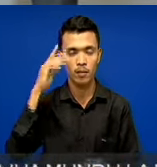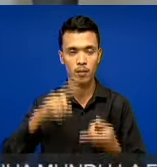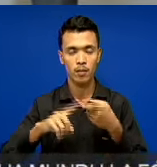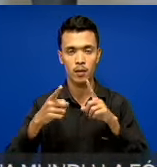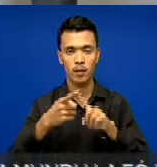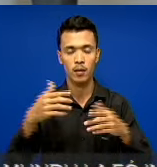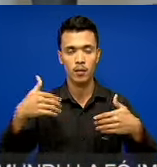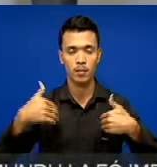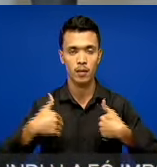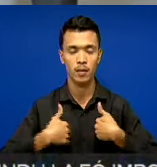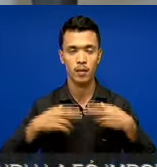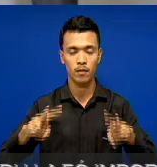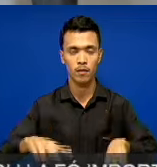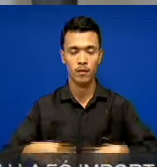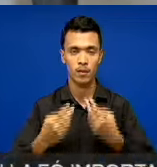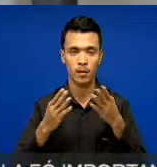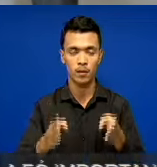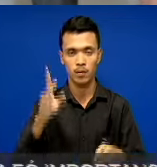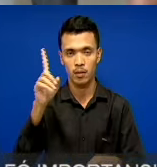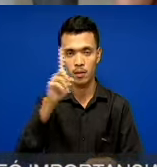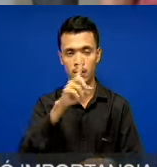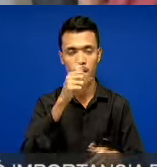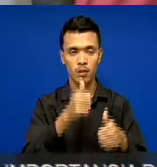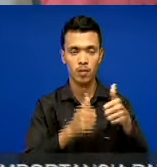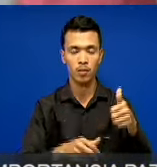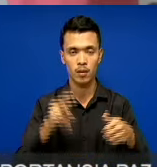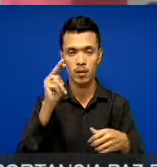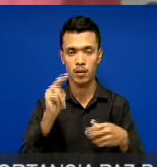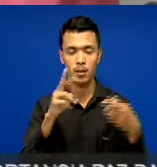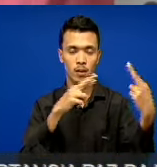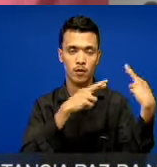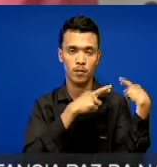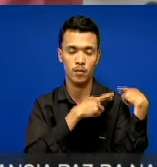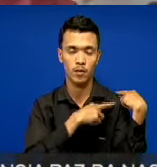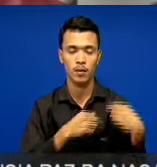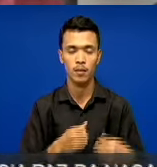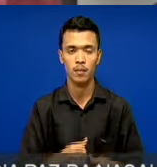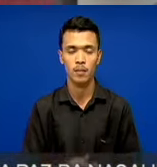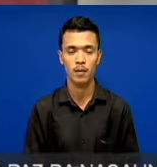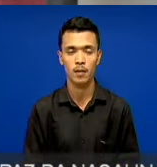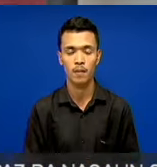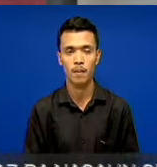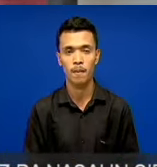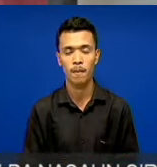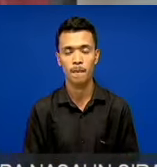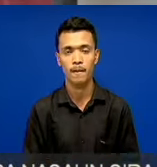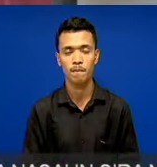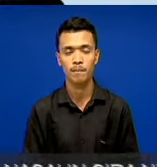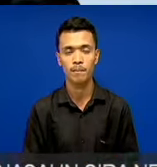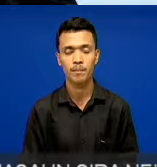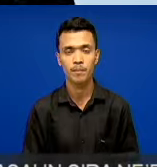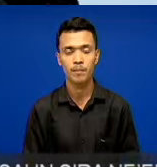beira veterano e ida turnia clar turnia crit sei halo turnia neon resolves the matter in a satisfactory